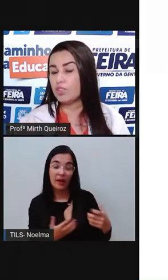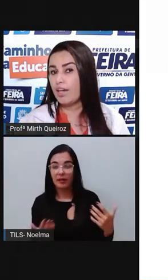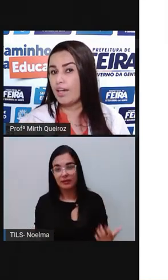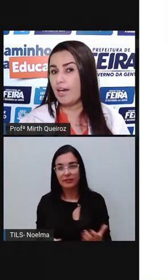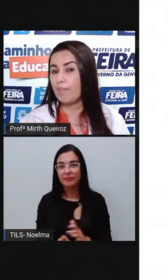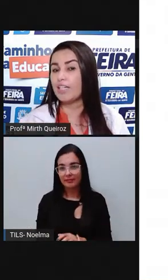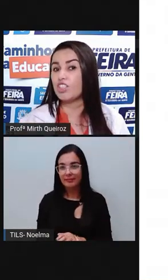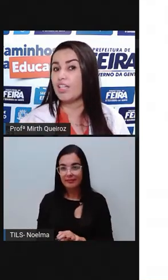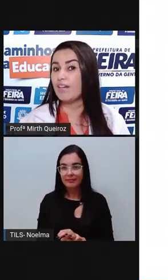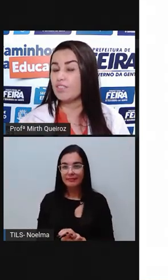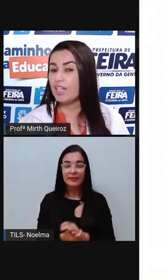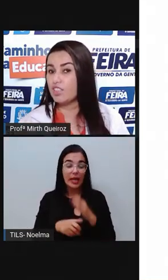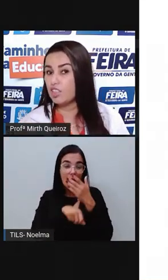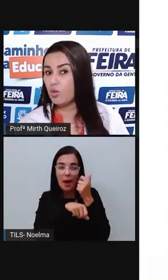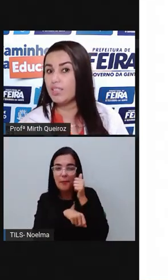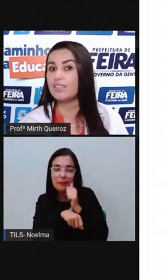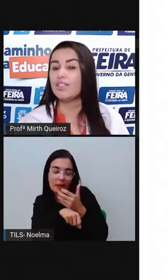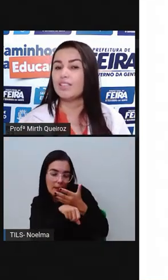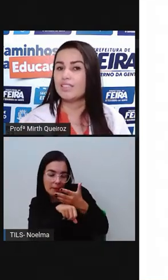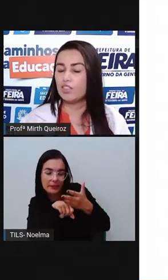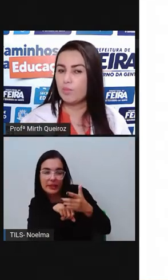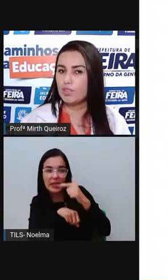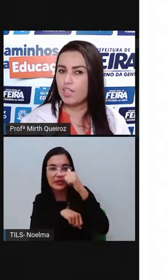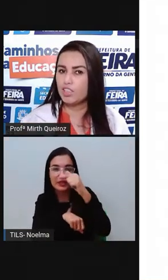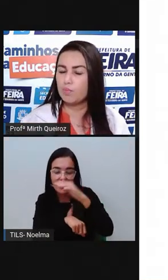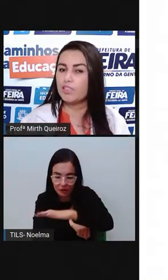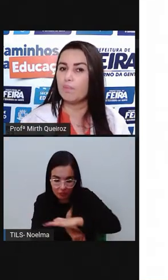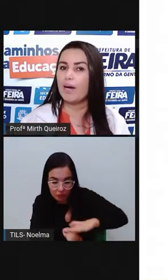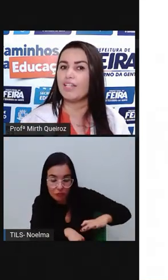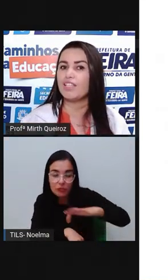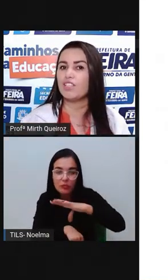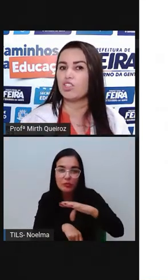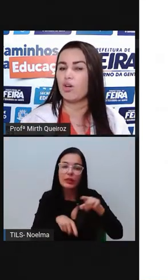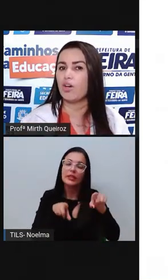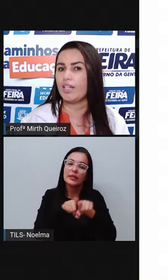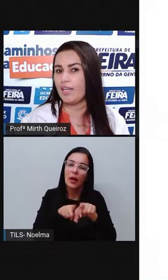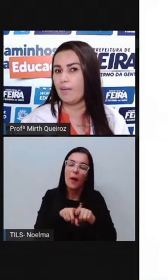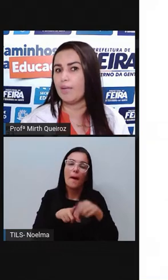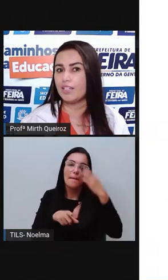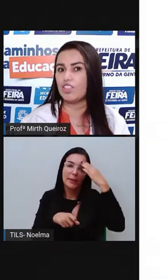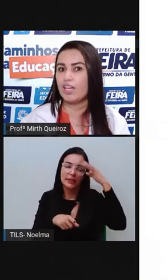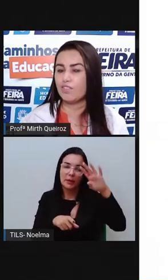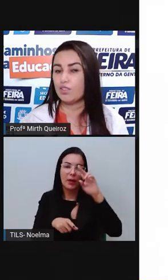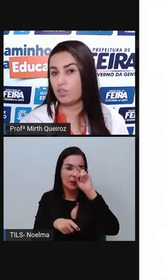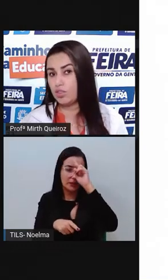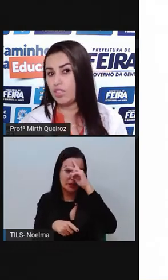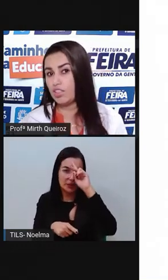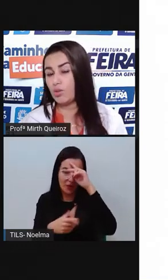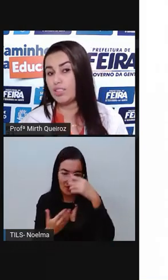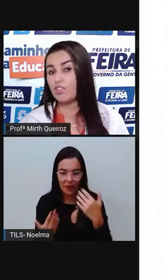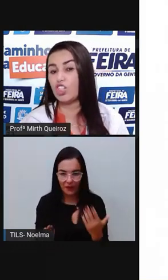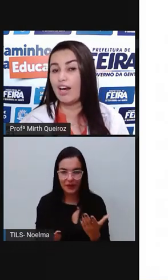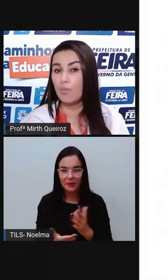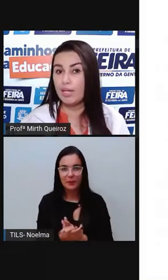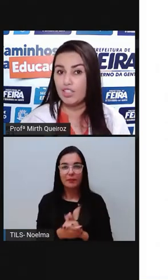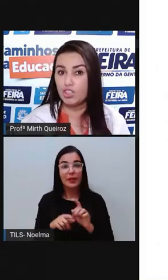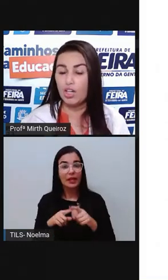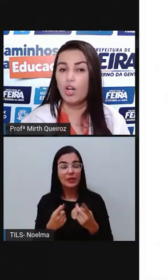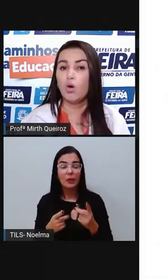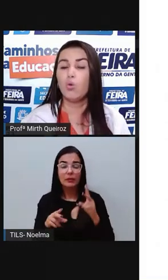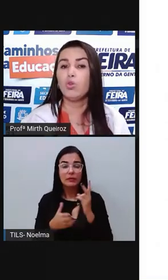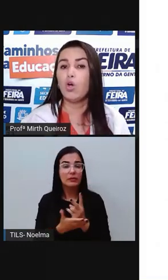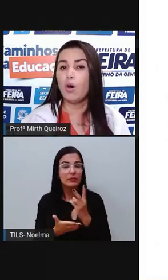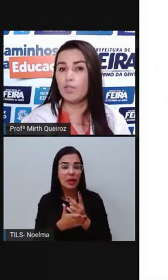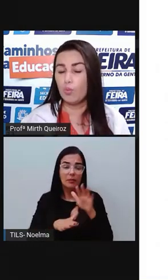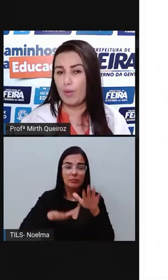Nós temos a Branca de Neve e os Sete Anões. São os personagens principais da história, né? Branca de Neve e os Sete Anões. Então, geralmente,